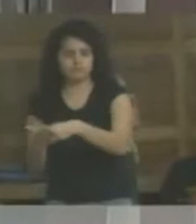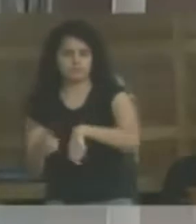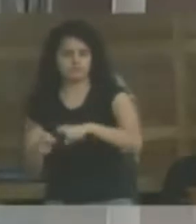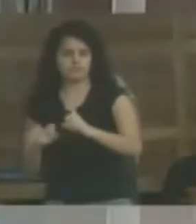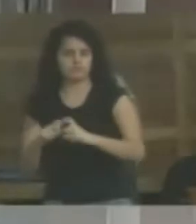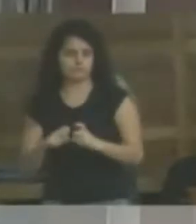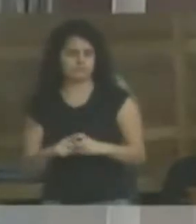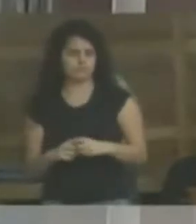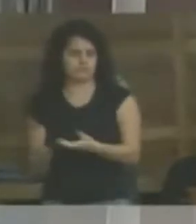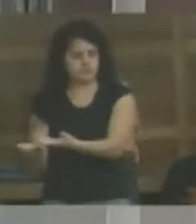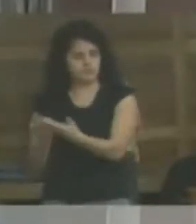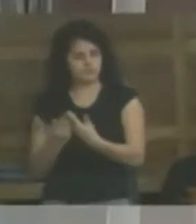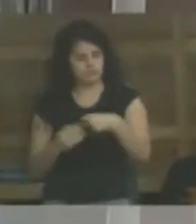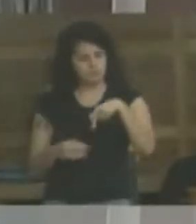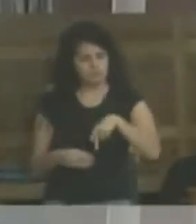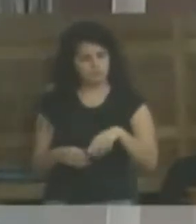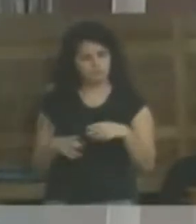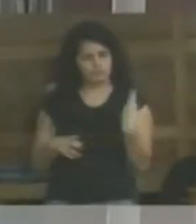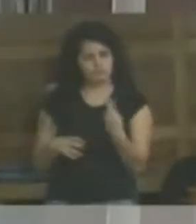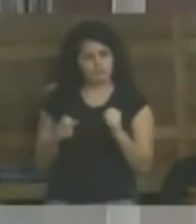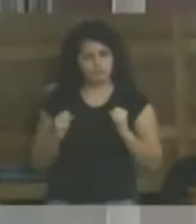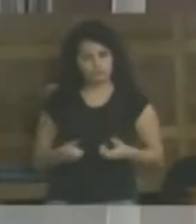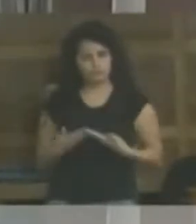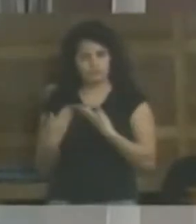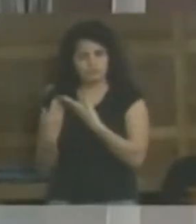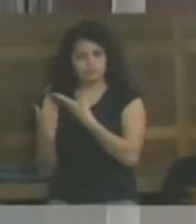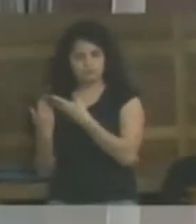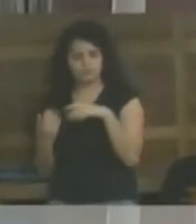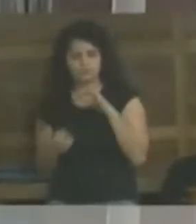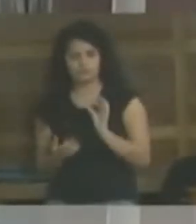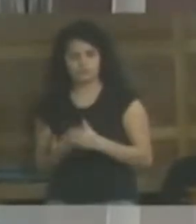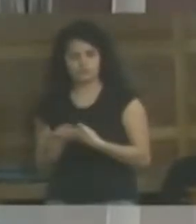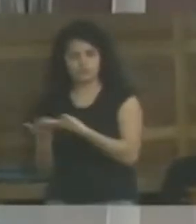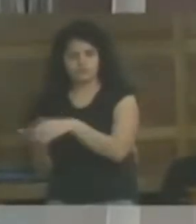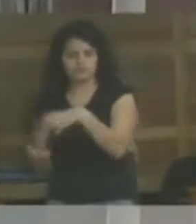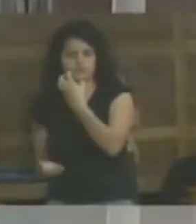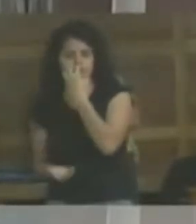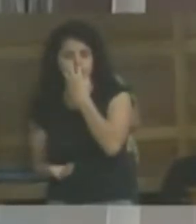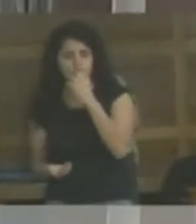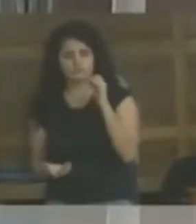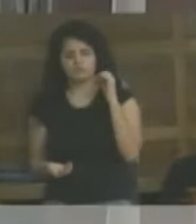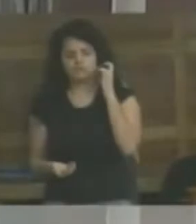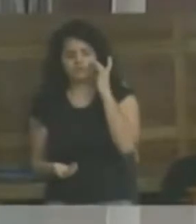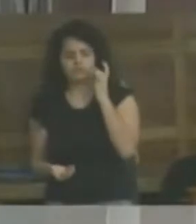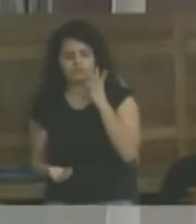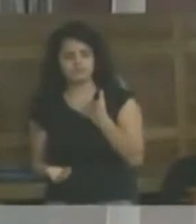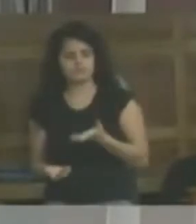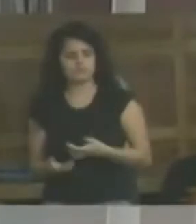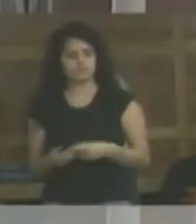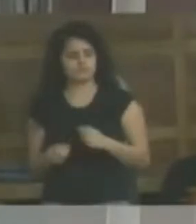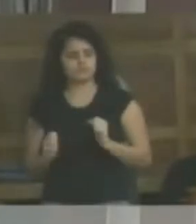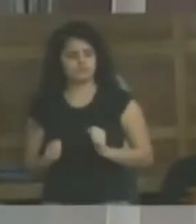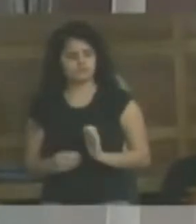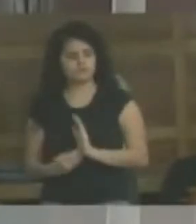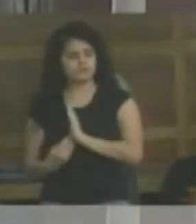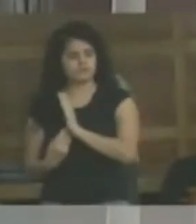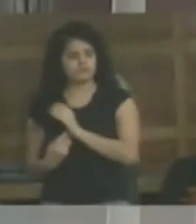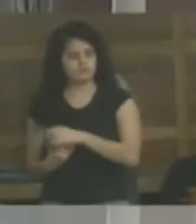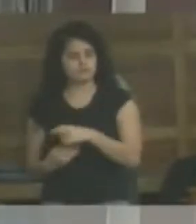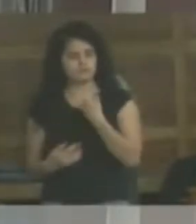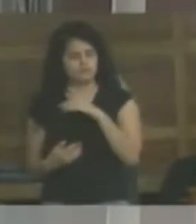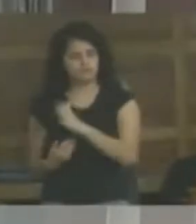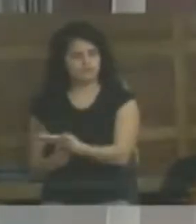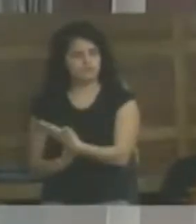que tragam para cá para a gente poder realmente levar esses cachorros, esses gatos, esses animais de pequeno porte, para ser entendido. Já são